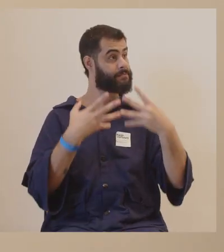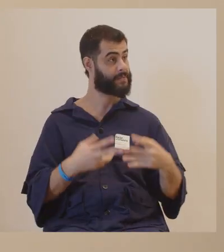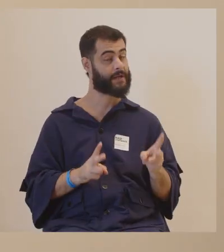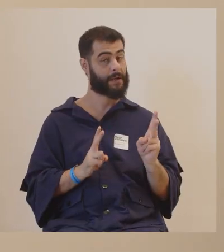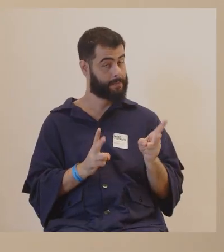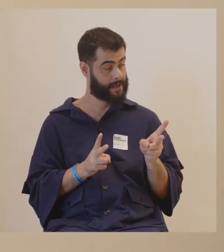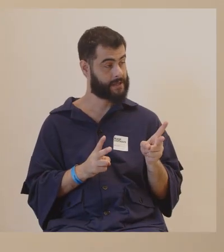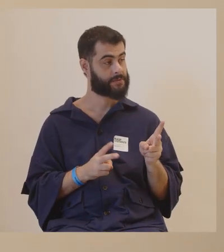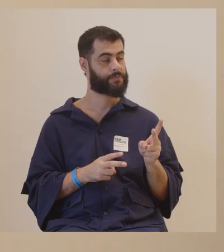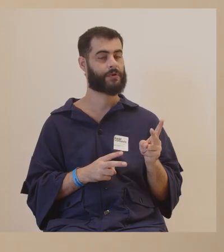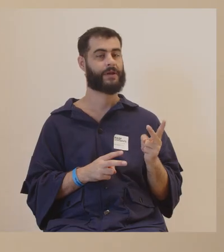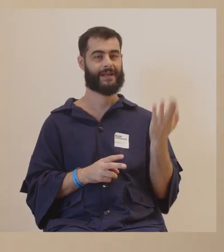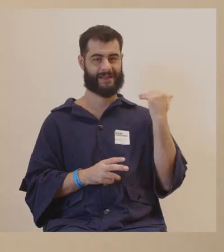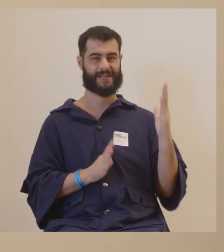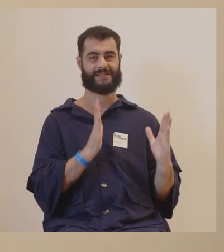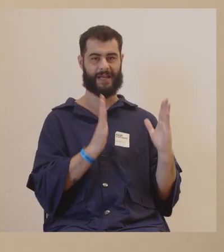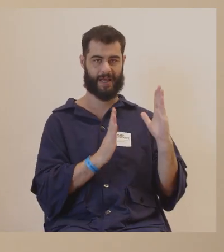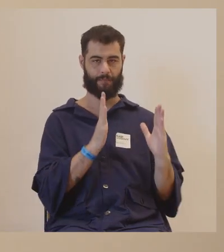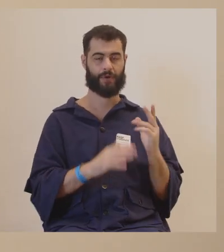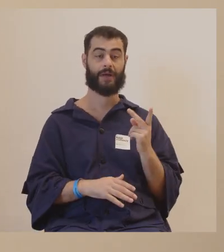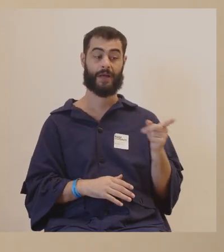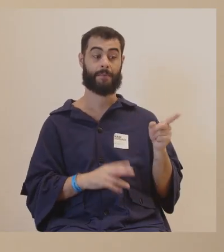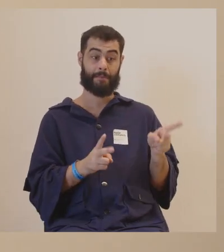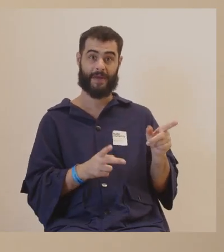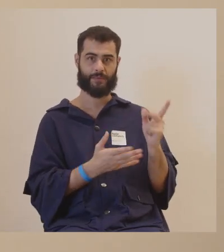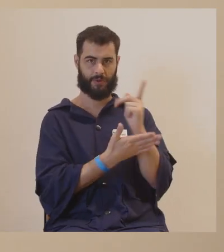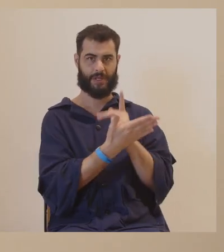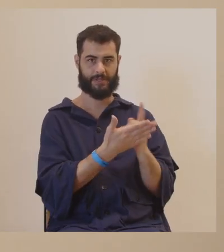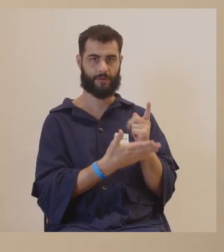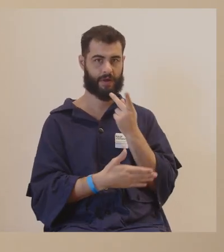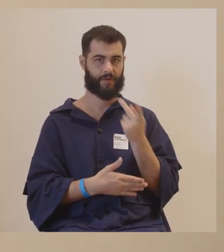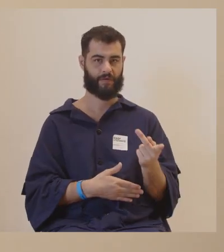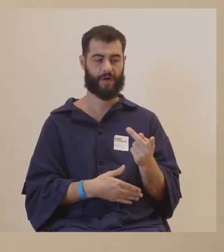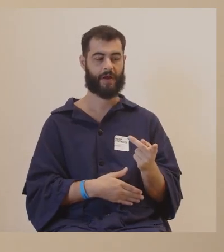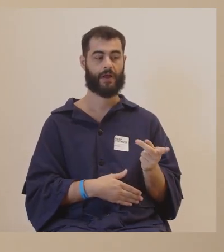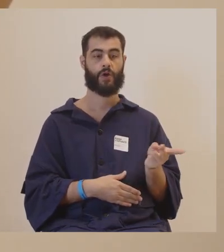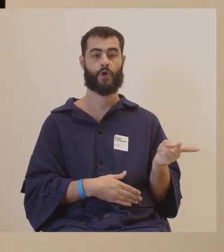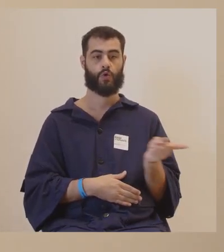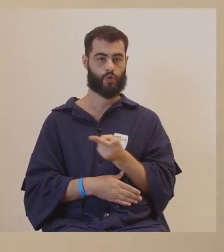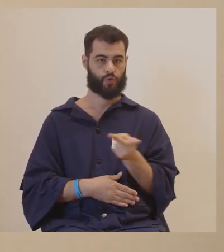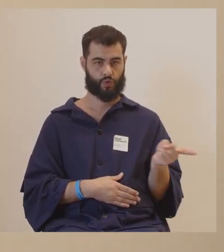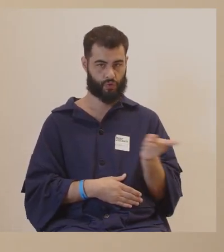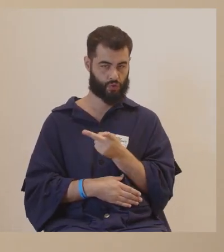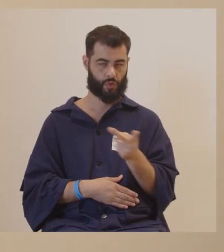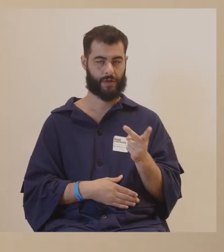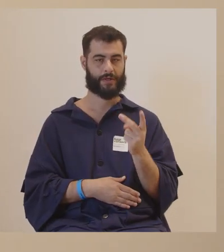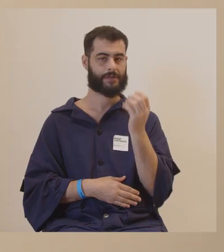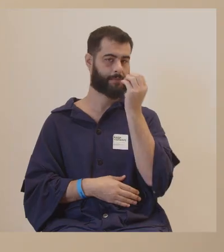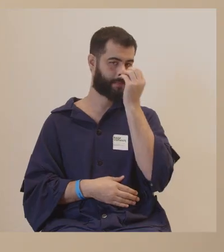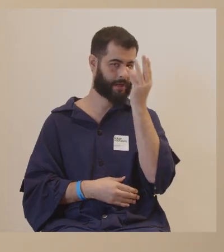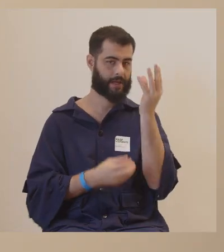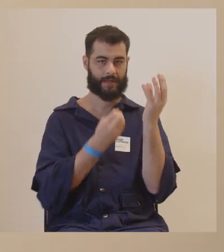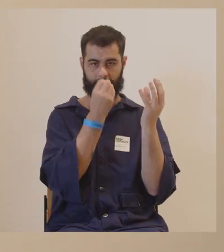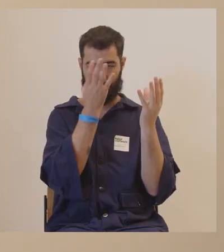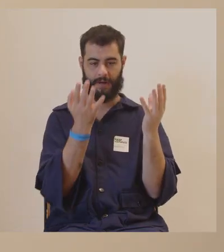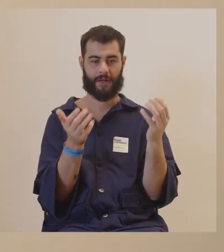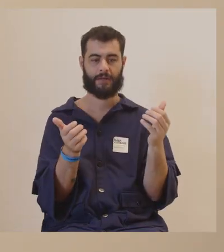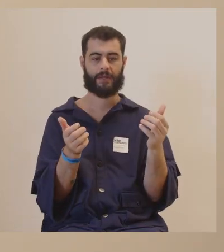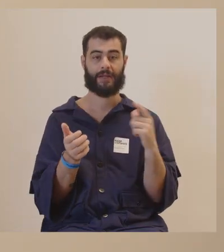período, sobre o fino e vivo riacho do Epte, entre os juncos, né, que são essas plantas que pendem para dentro do